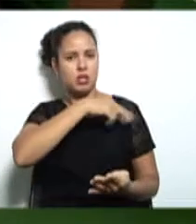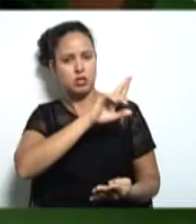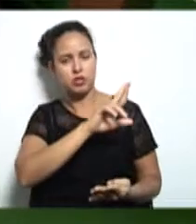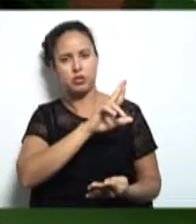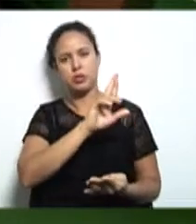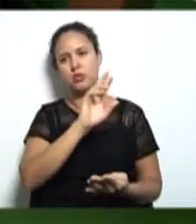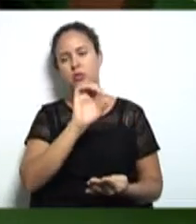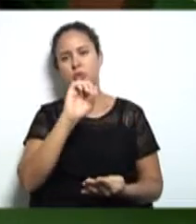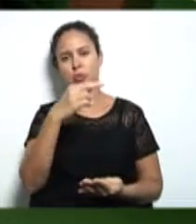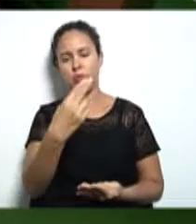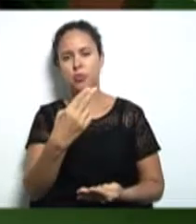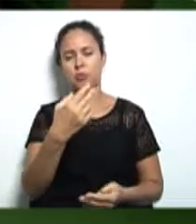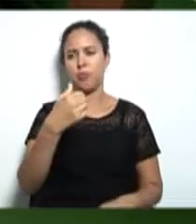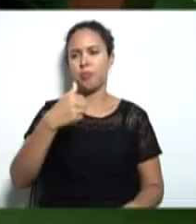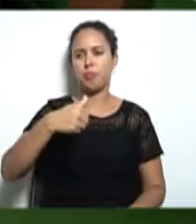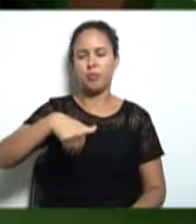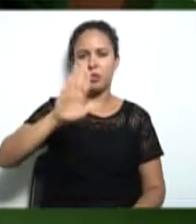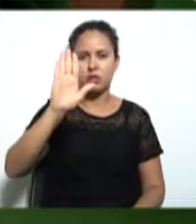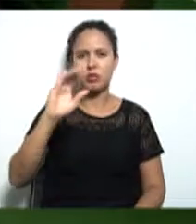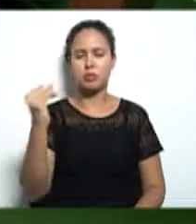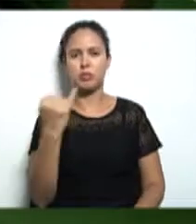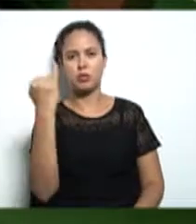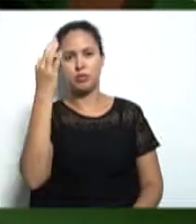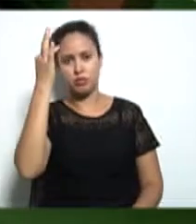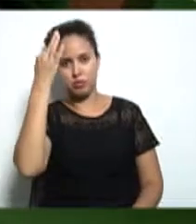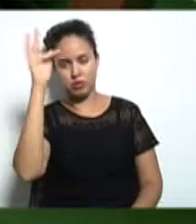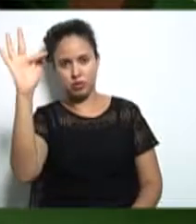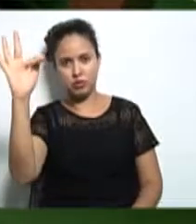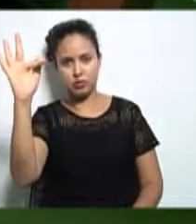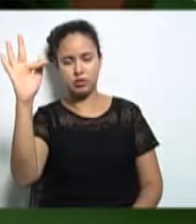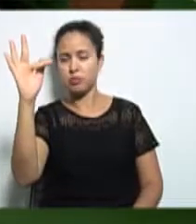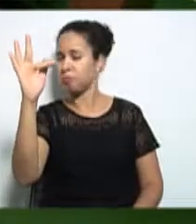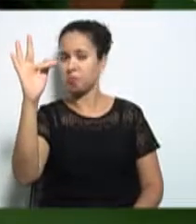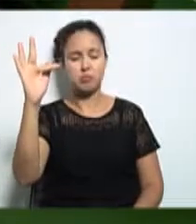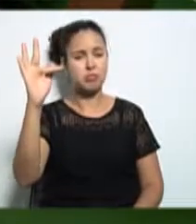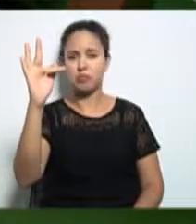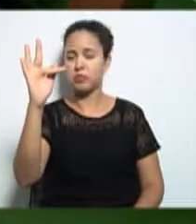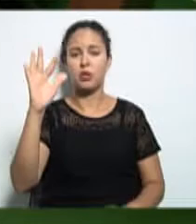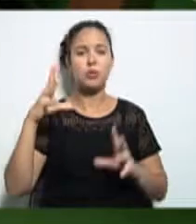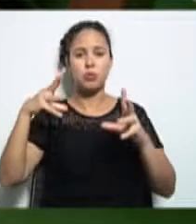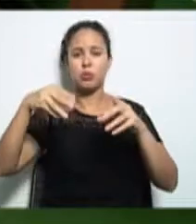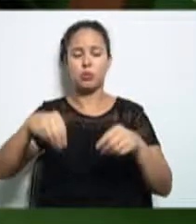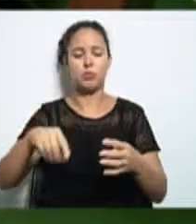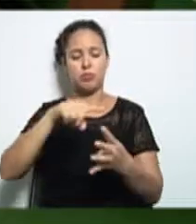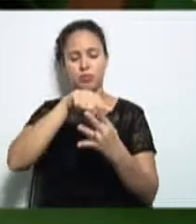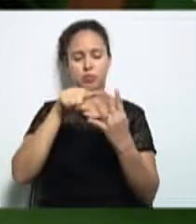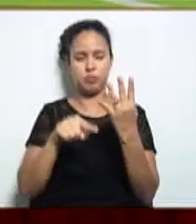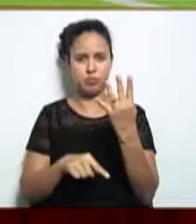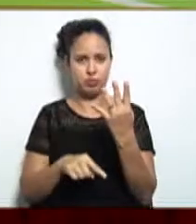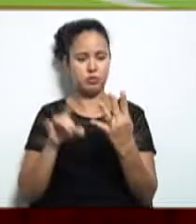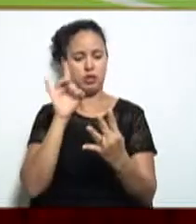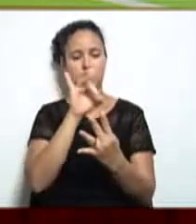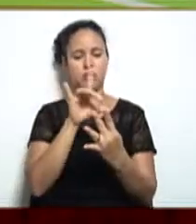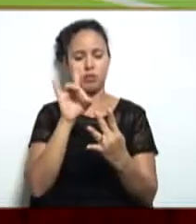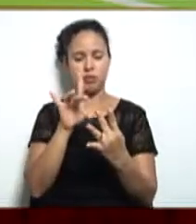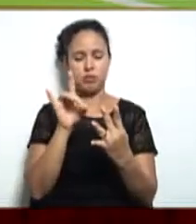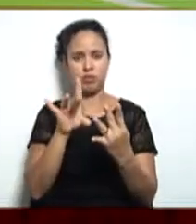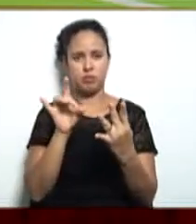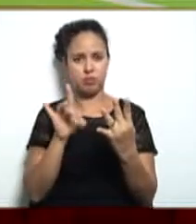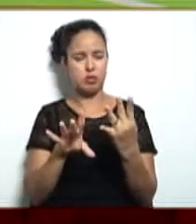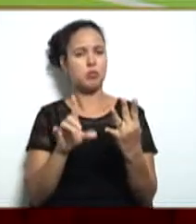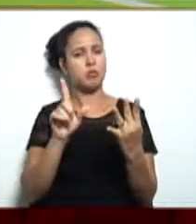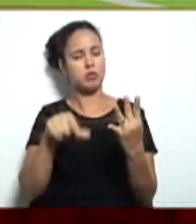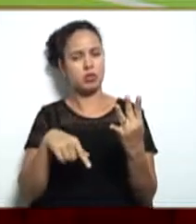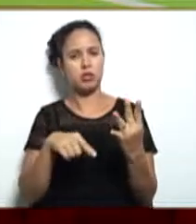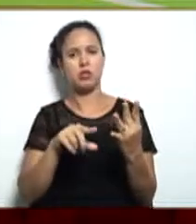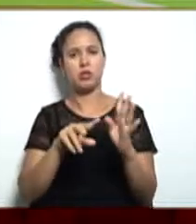Então, para mim o mais importante é o filosófico. O filosófico é o que vale. Todos eles têm, cada um, a sua especificidade